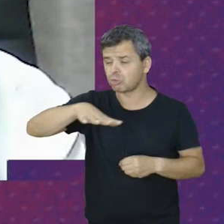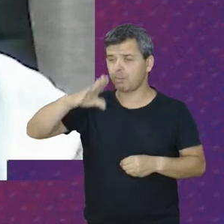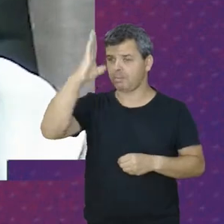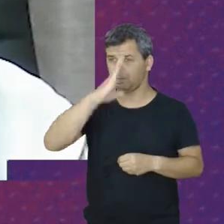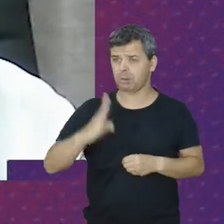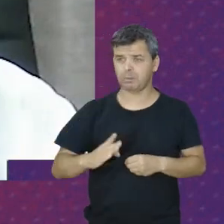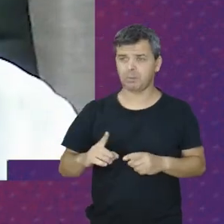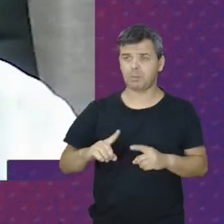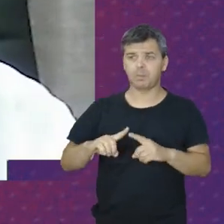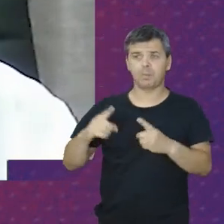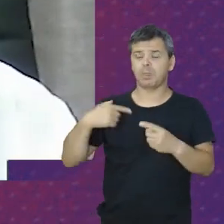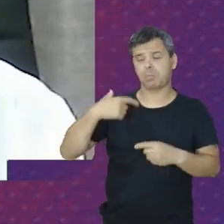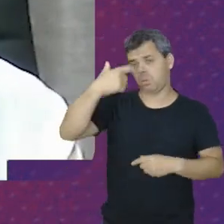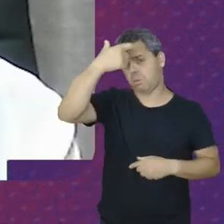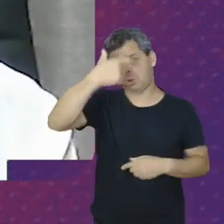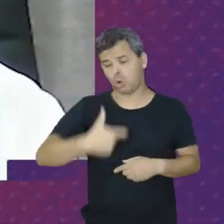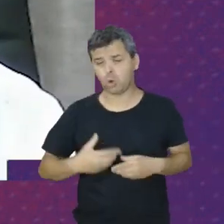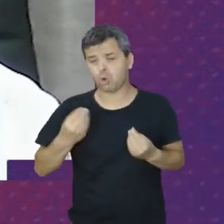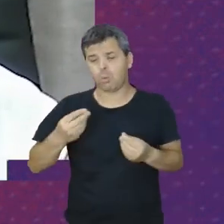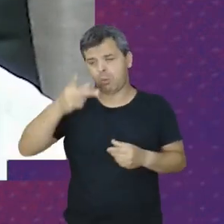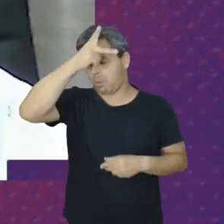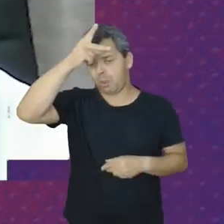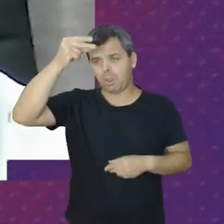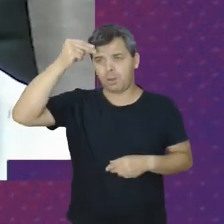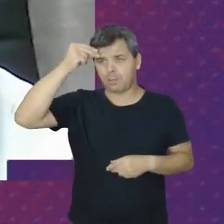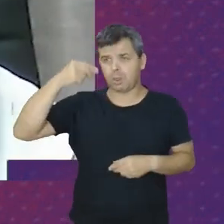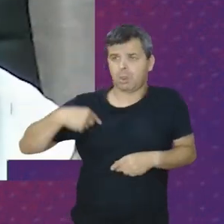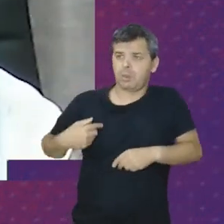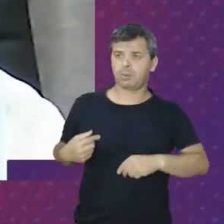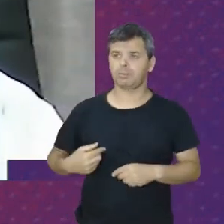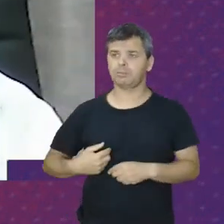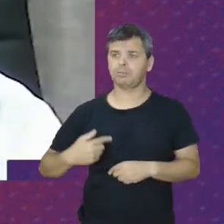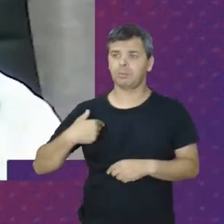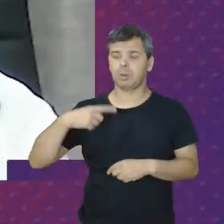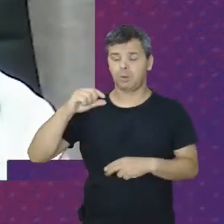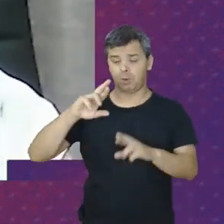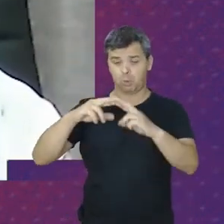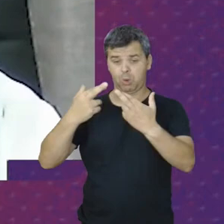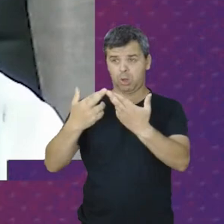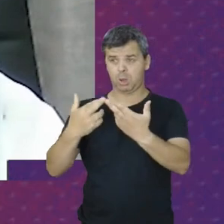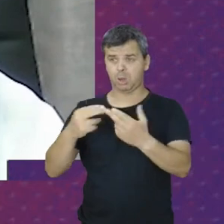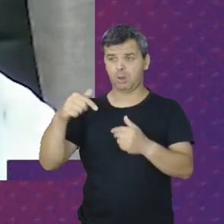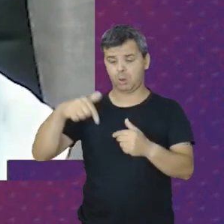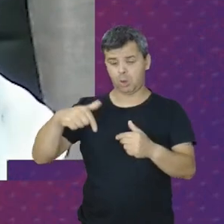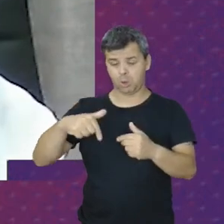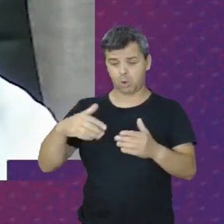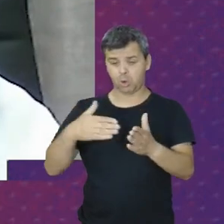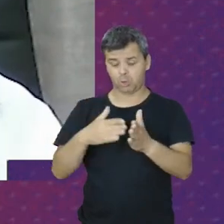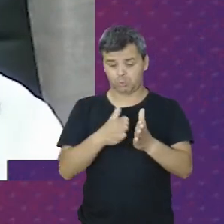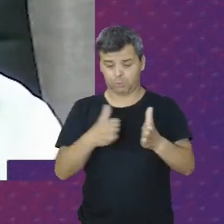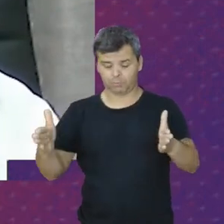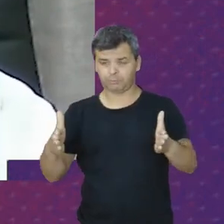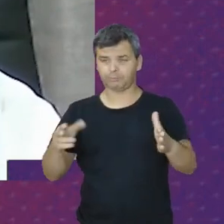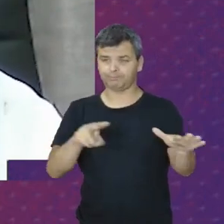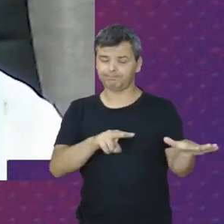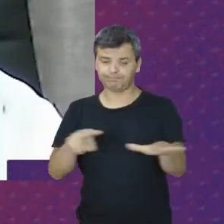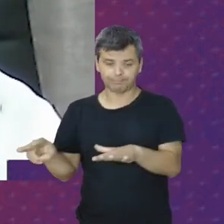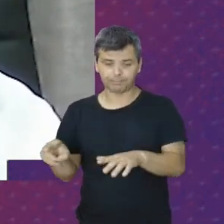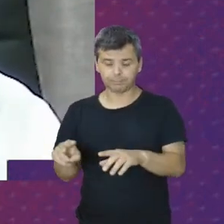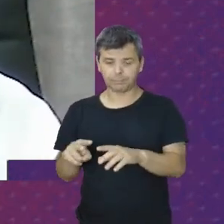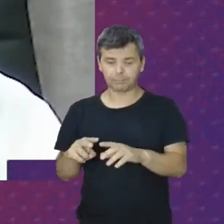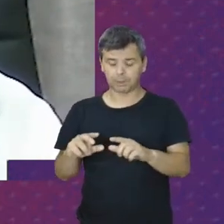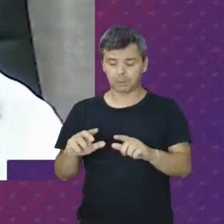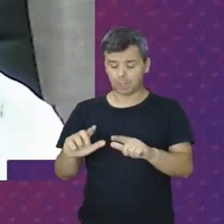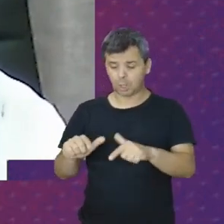falando isso, não estou falando apenas em meu nome. Eu estou saindo agora de uma reunião que teve nesse último final de semana da